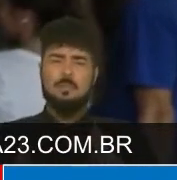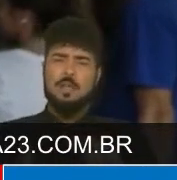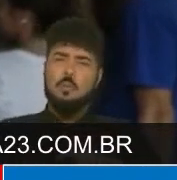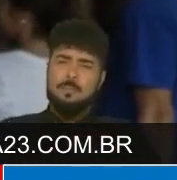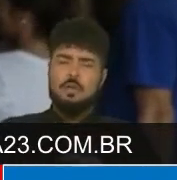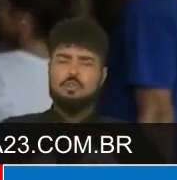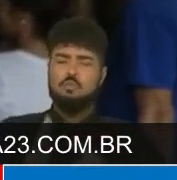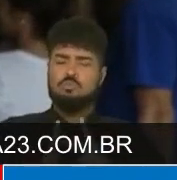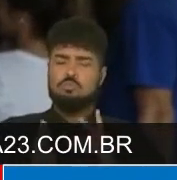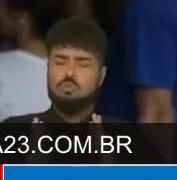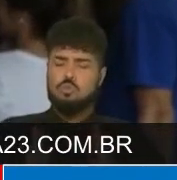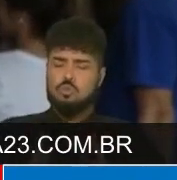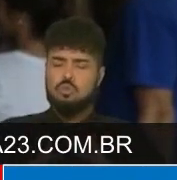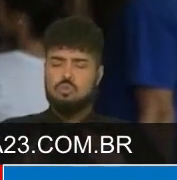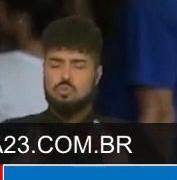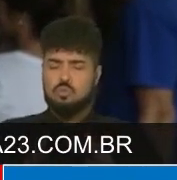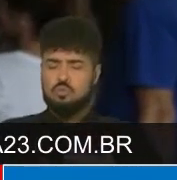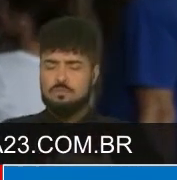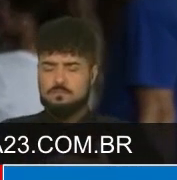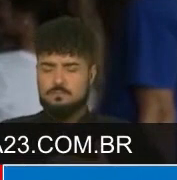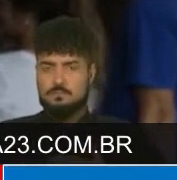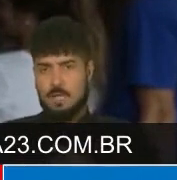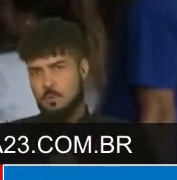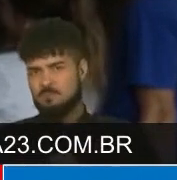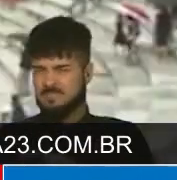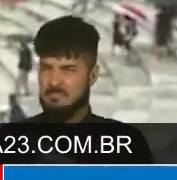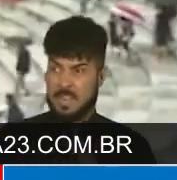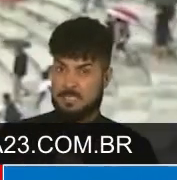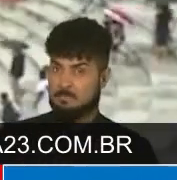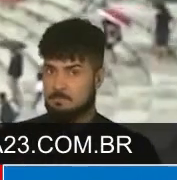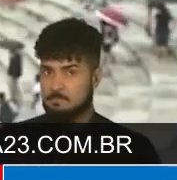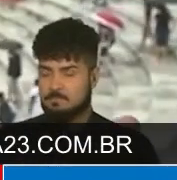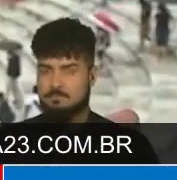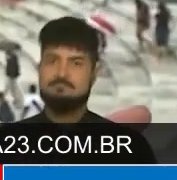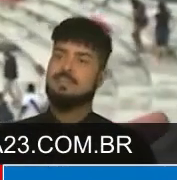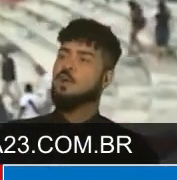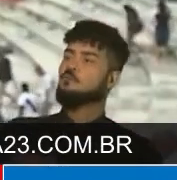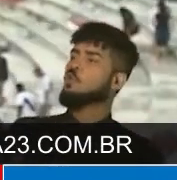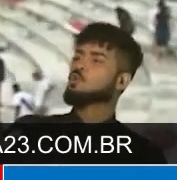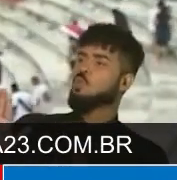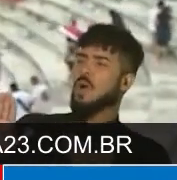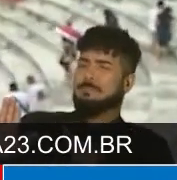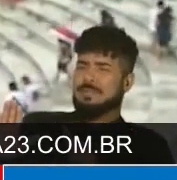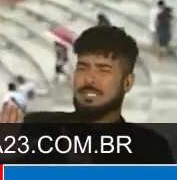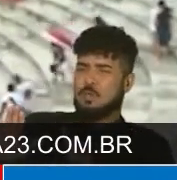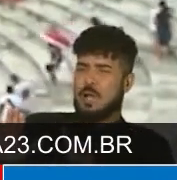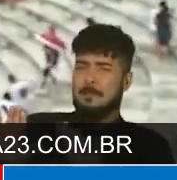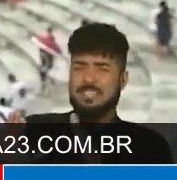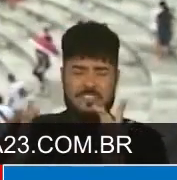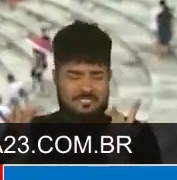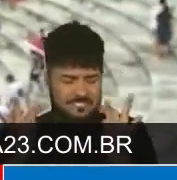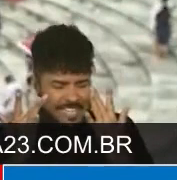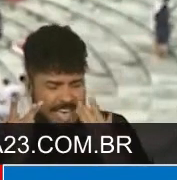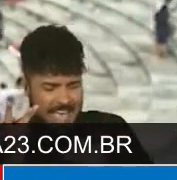genuíno, com amor, do jeito que ele merece. Foi-se o amigo, o ídolo, ficam as